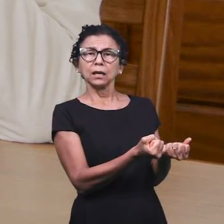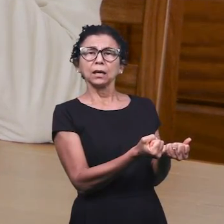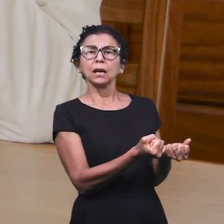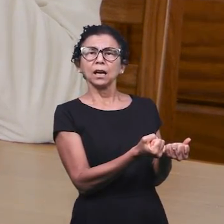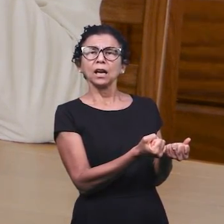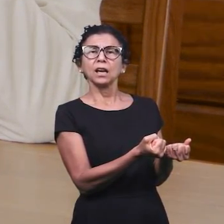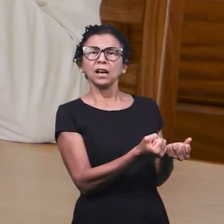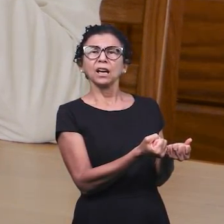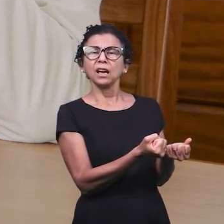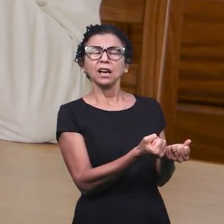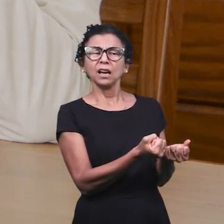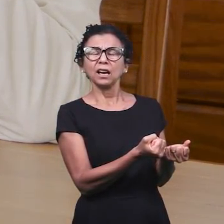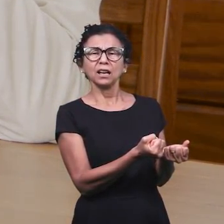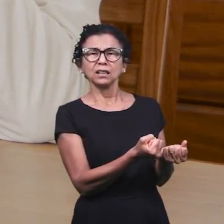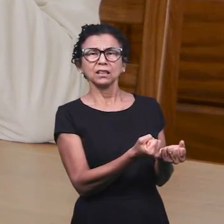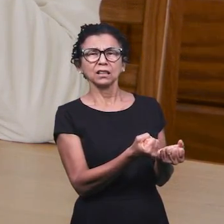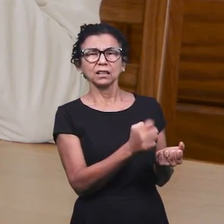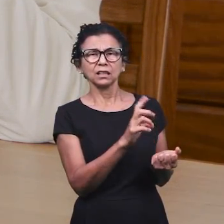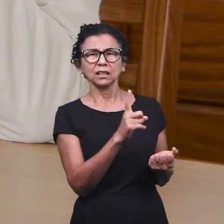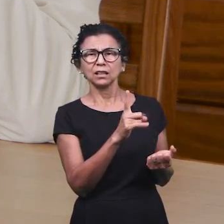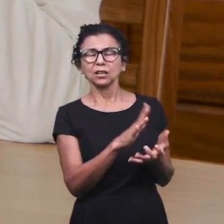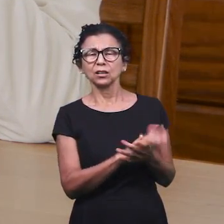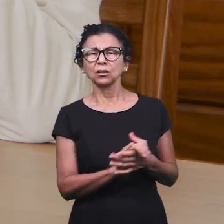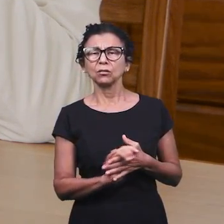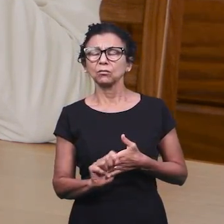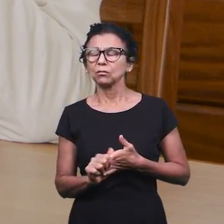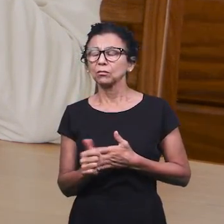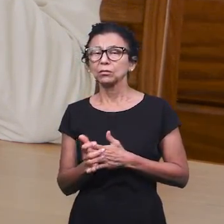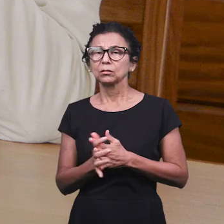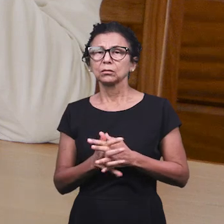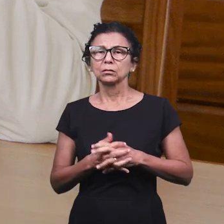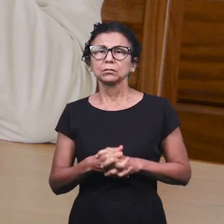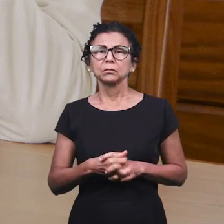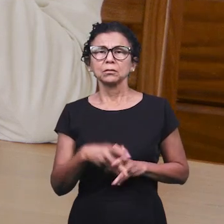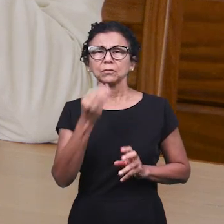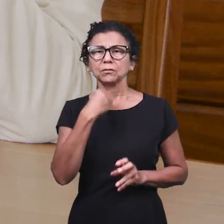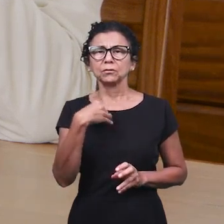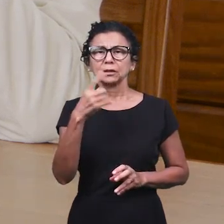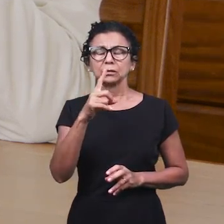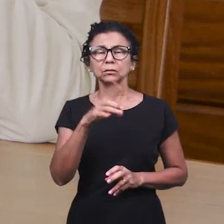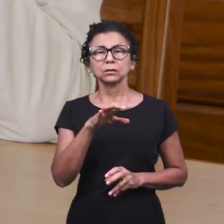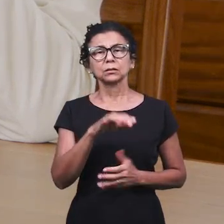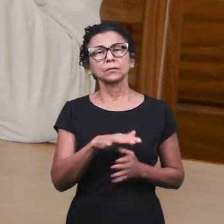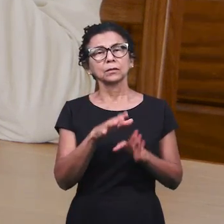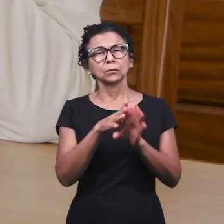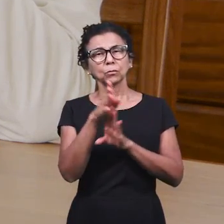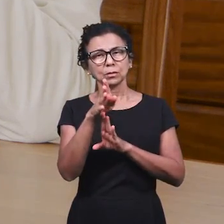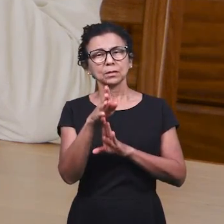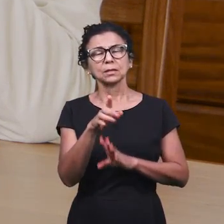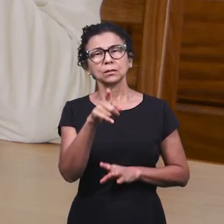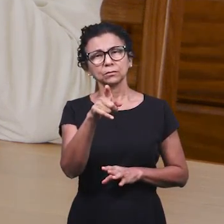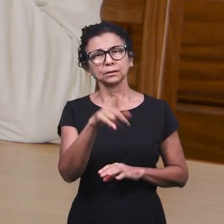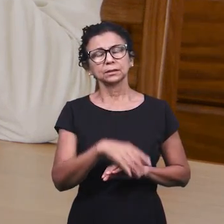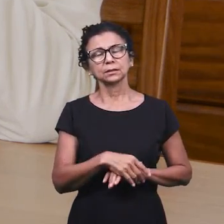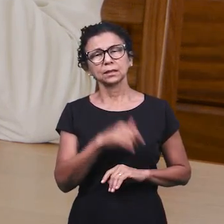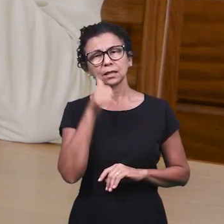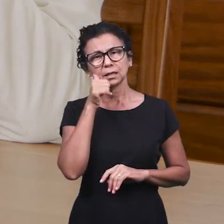hora. Não ceder com facilidade, não. Eu até recomendo a irmã, você que está nos